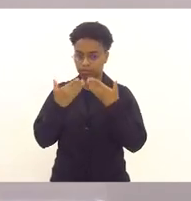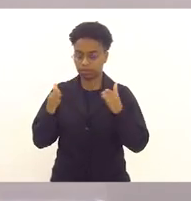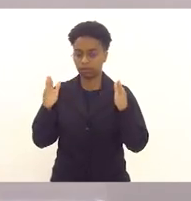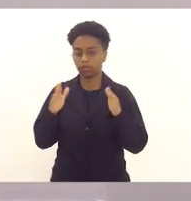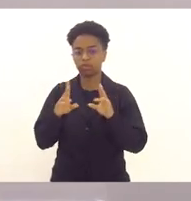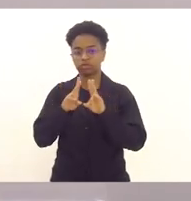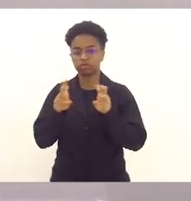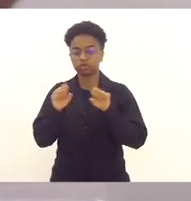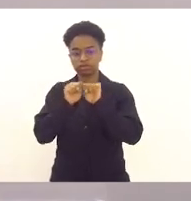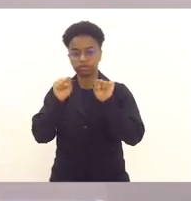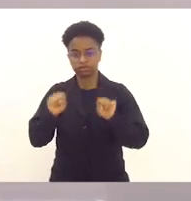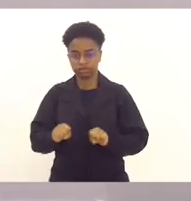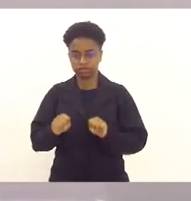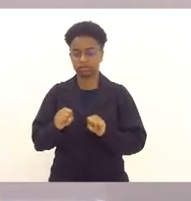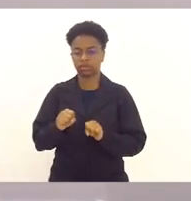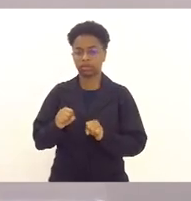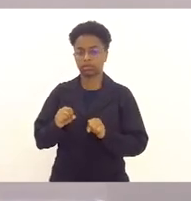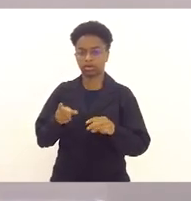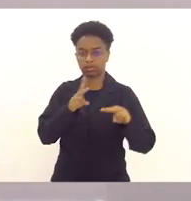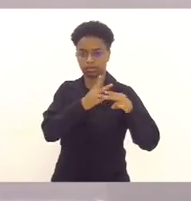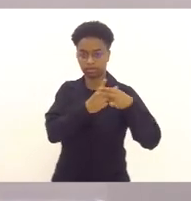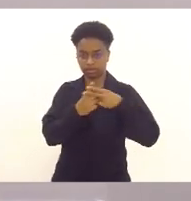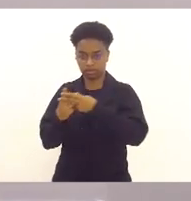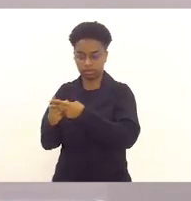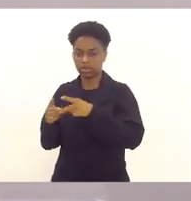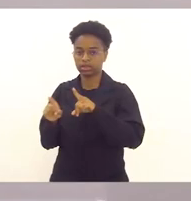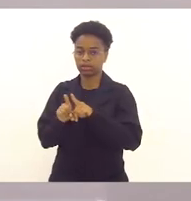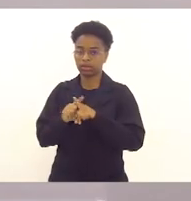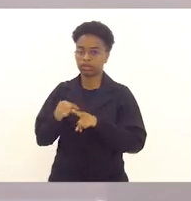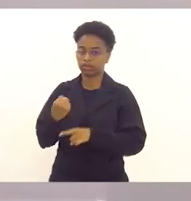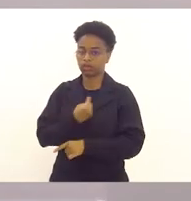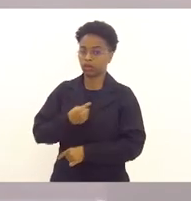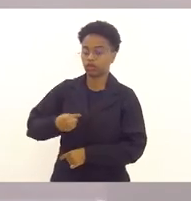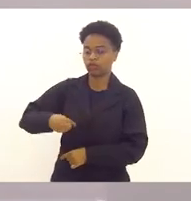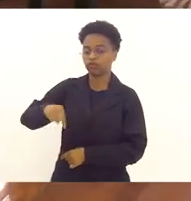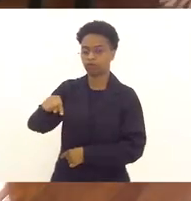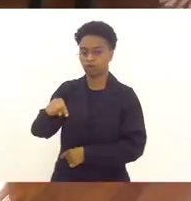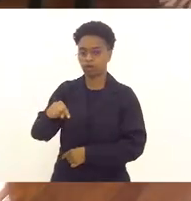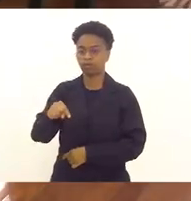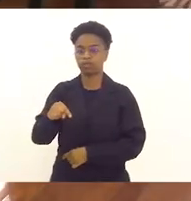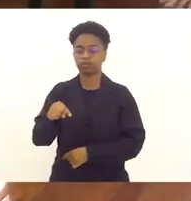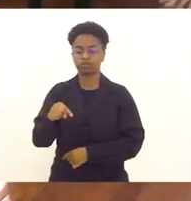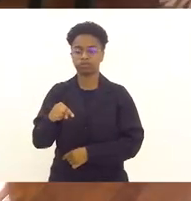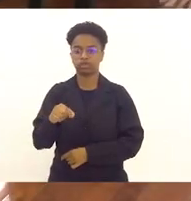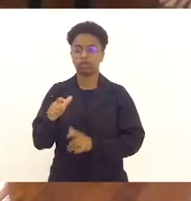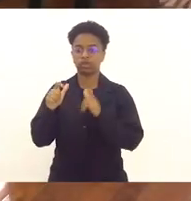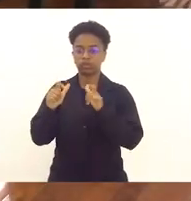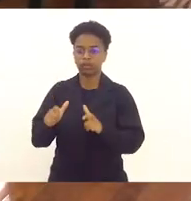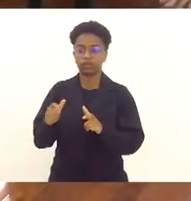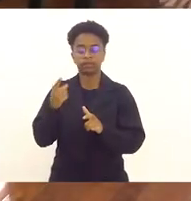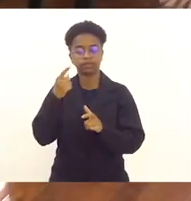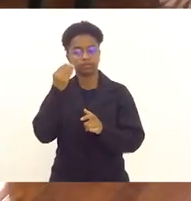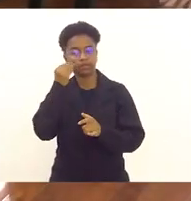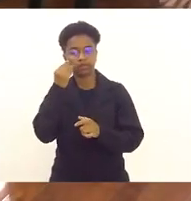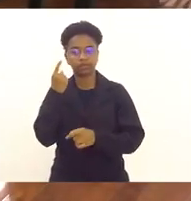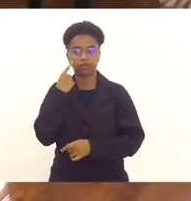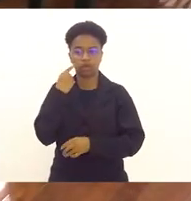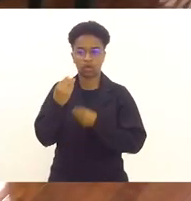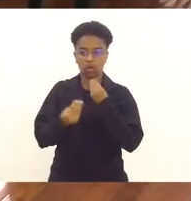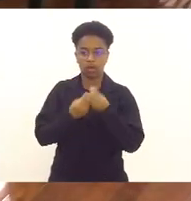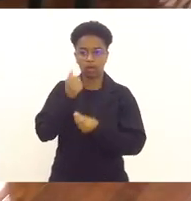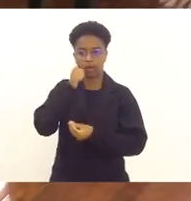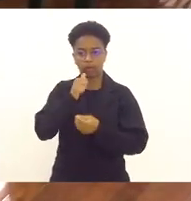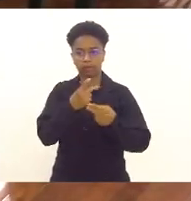penitenciário e fomos até o talavera Bruce para ver as condições das mulheres encarceradas hoje